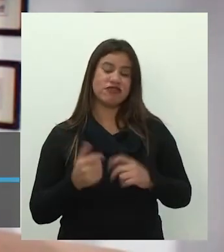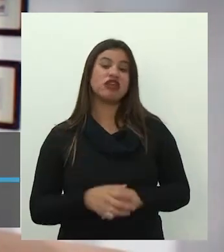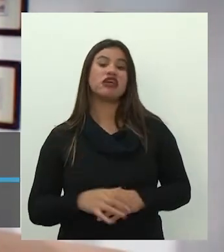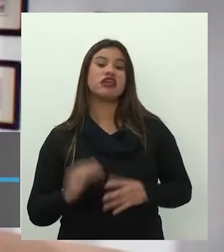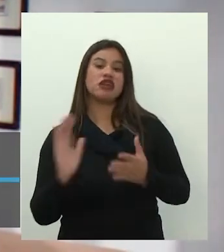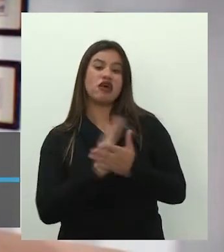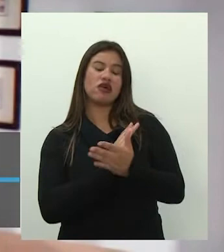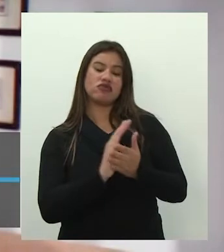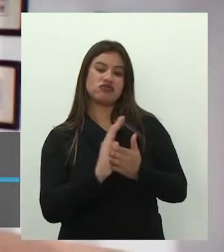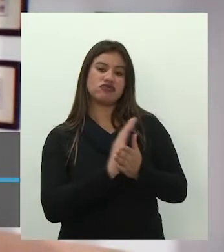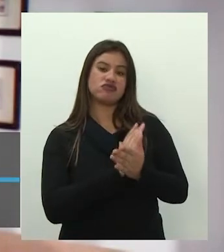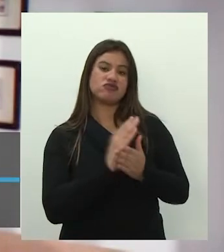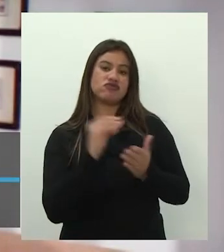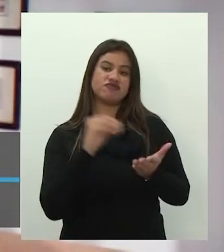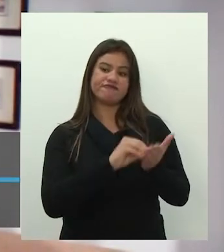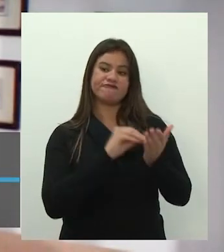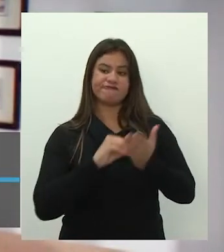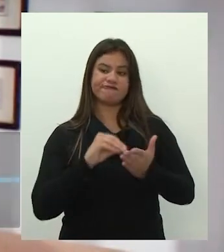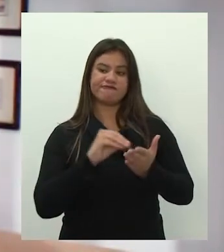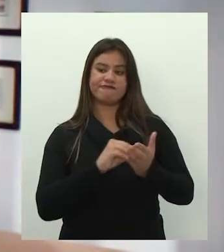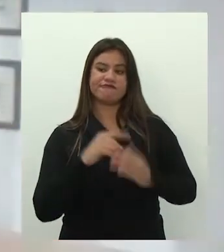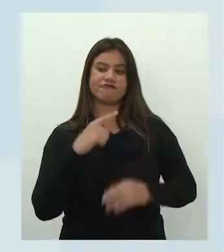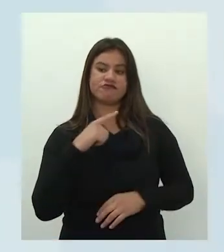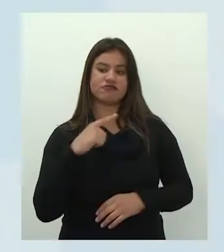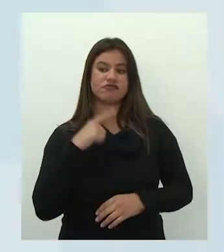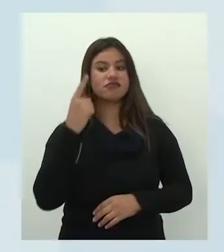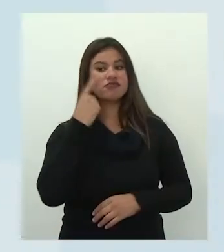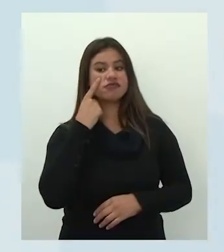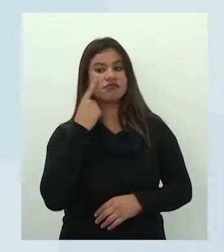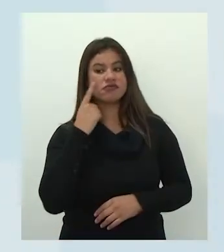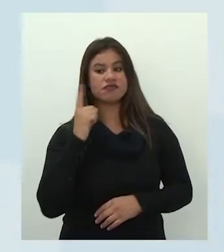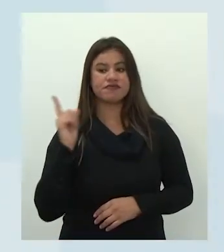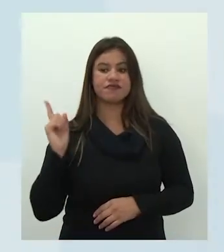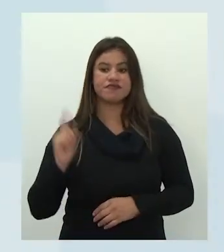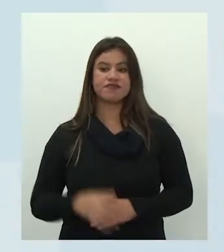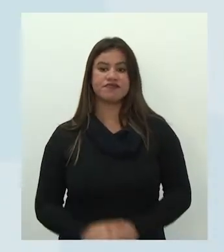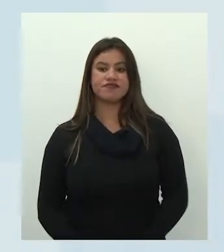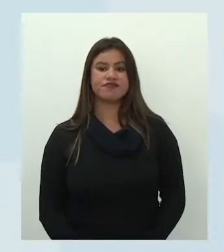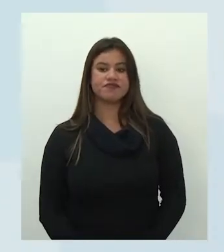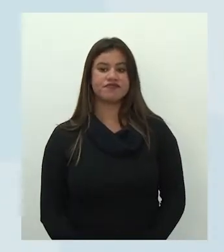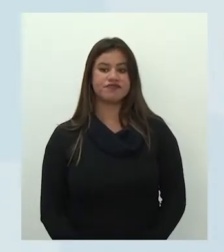ainda talvez não saibam. O próximo, por favor.